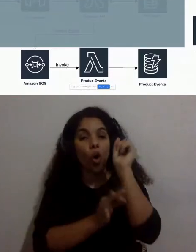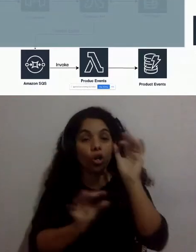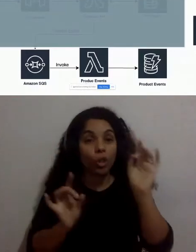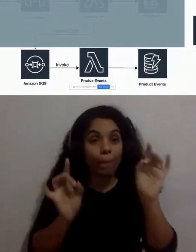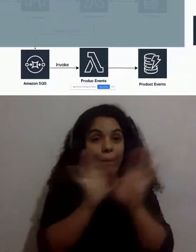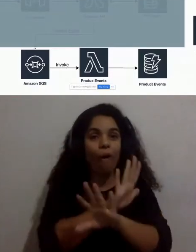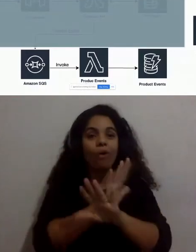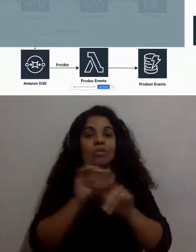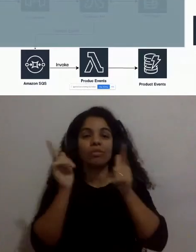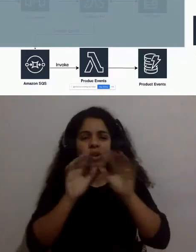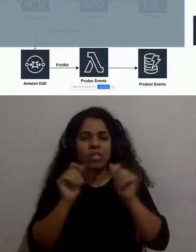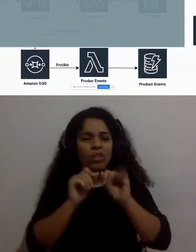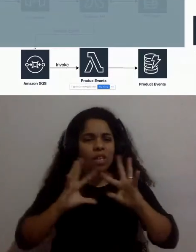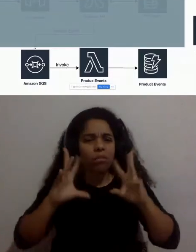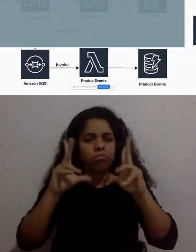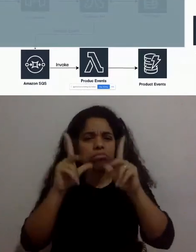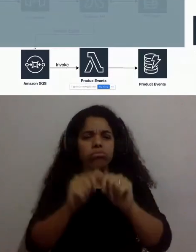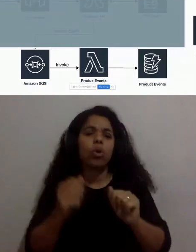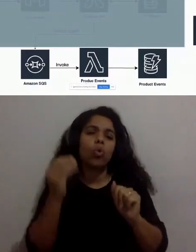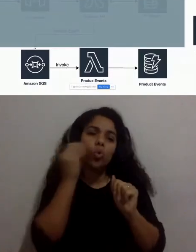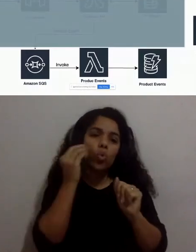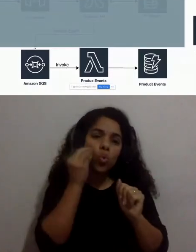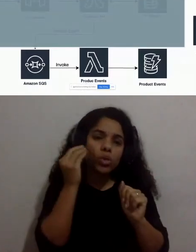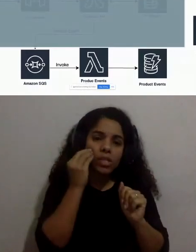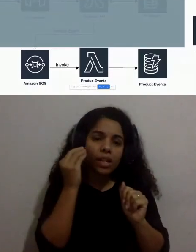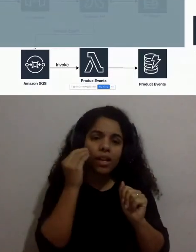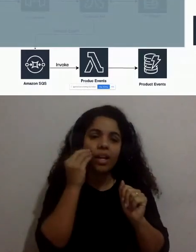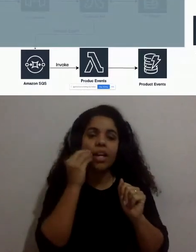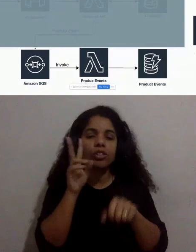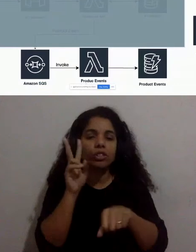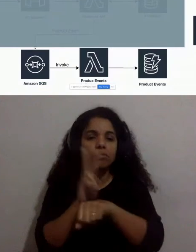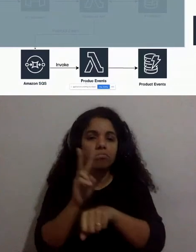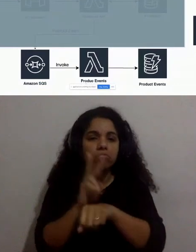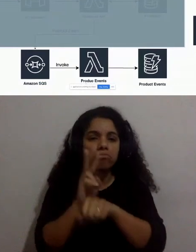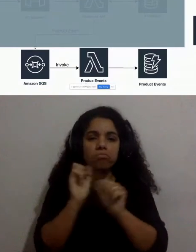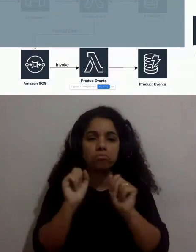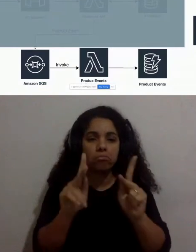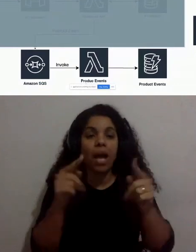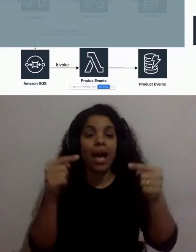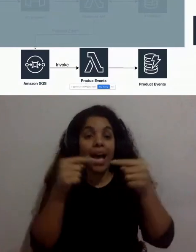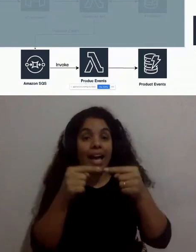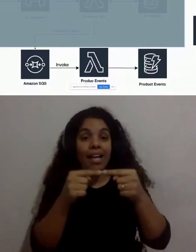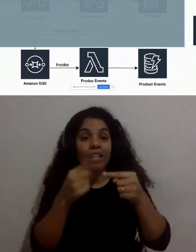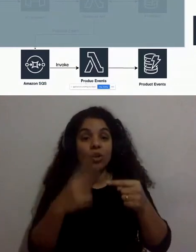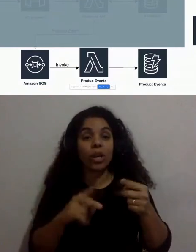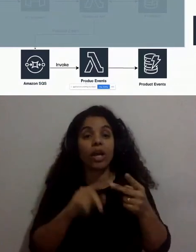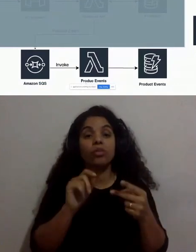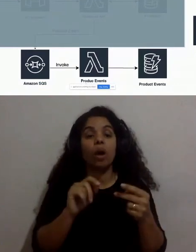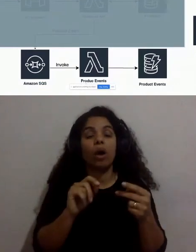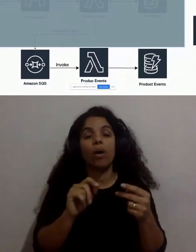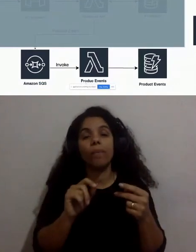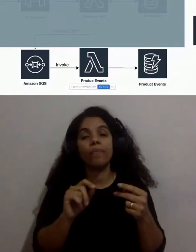todos aqueles testes e monitoramentos relacionados